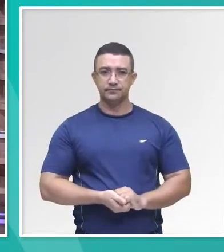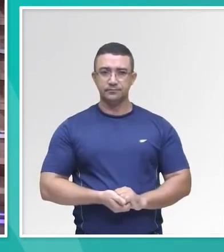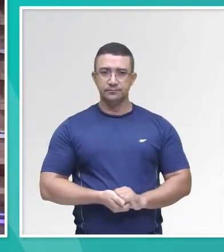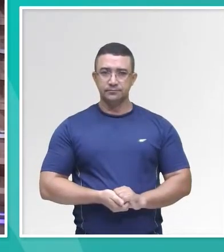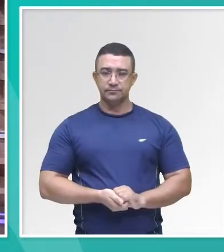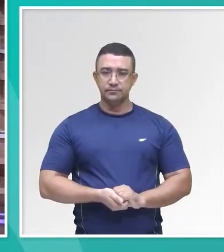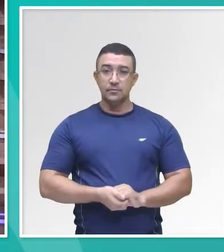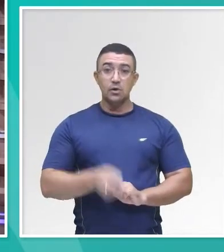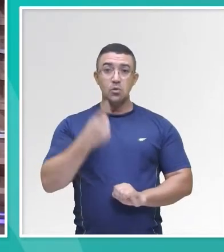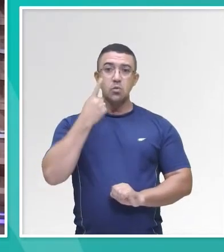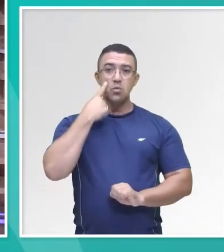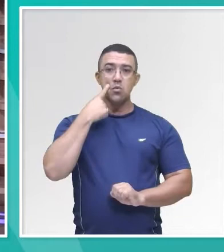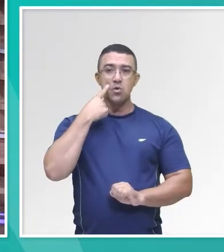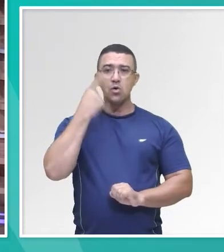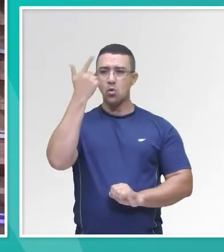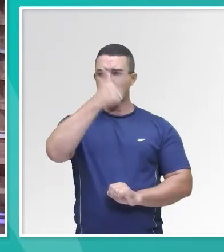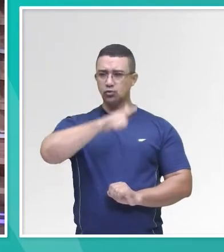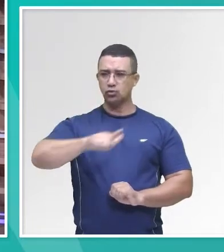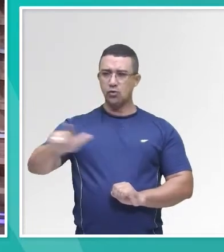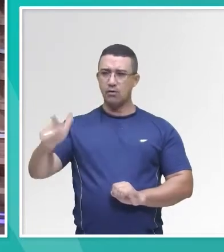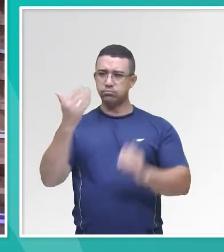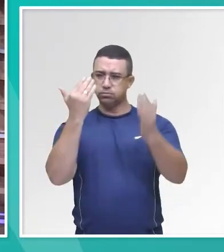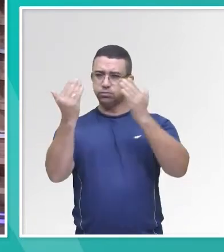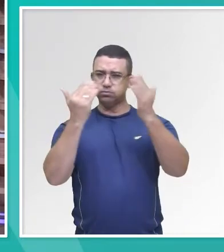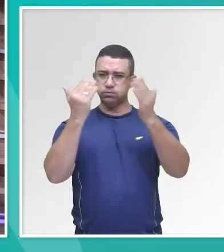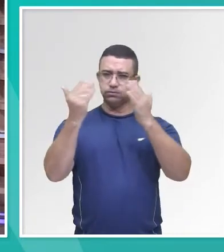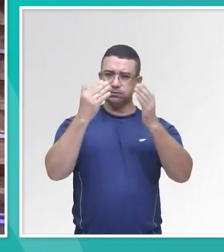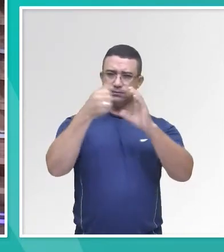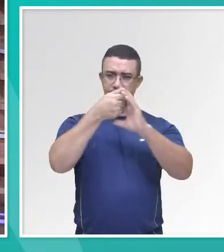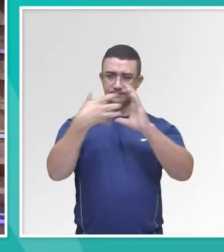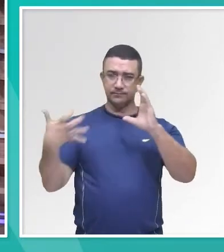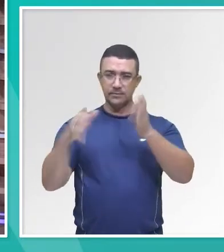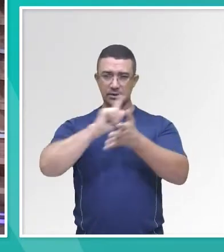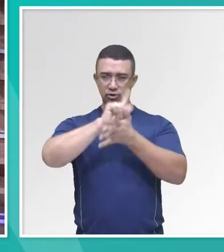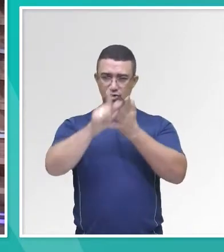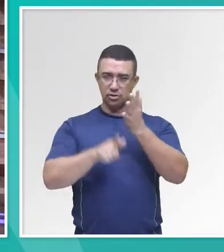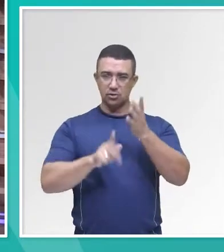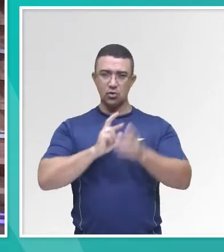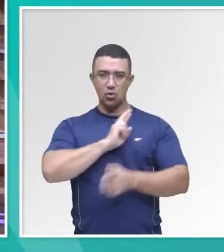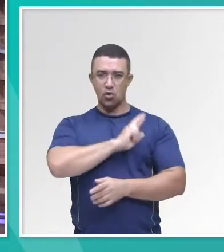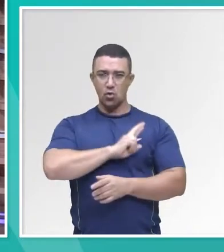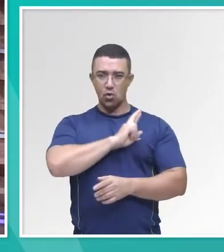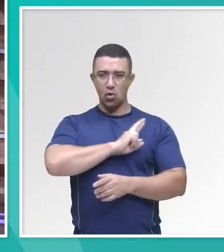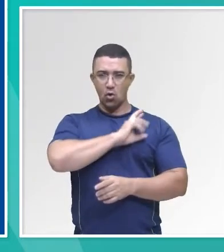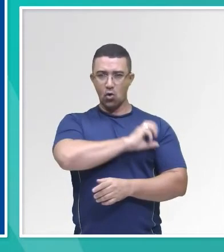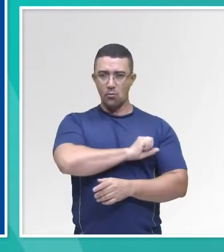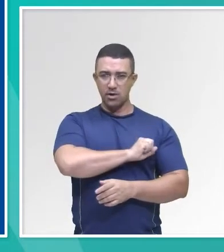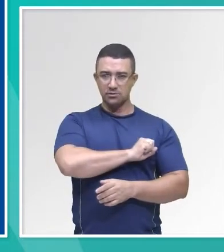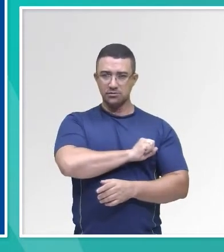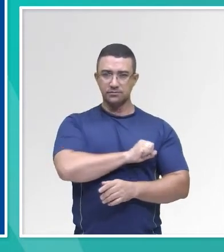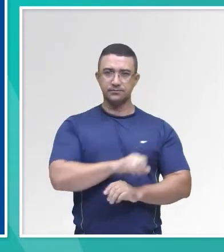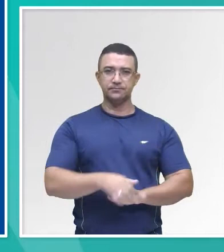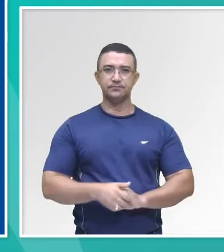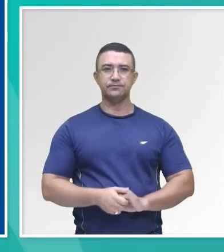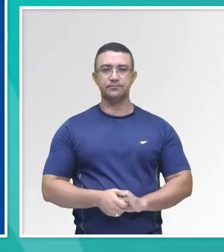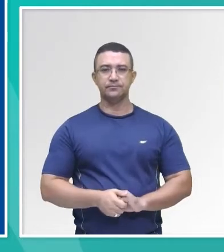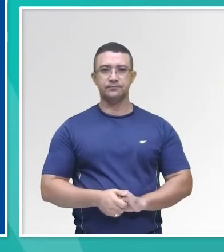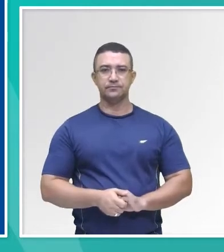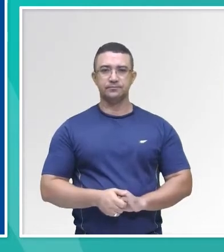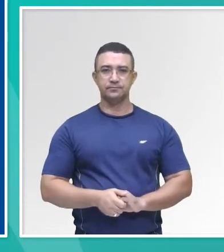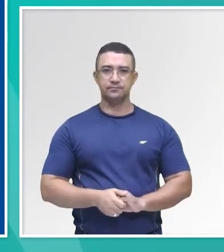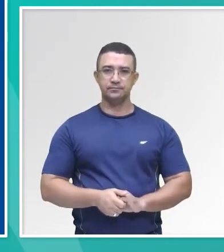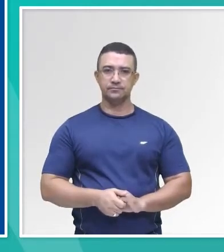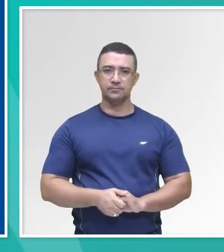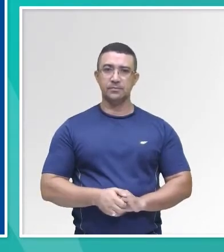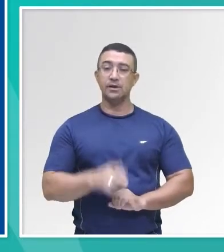as características, continuar analisando as características do gênero romance. Vamos lá, olha só, observe aí. Então temos aqui o